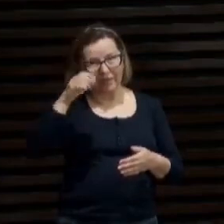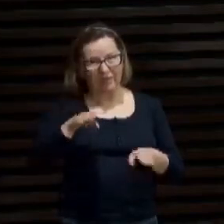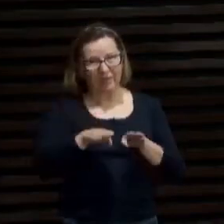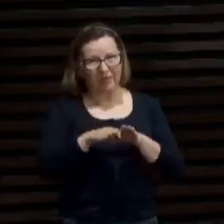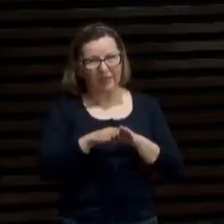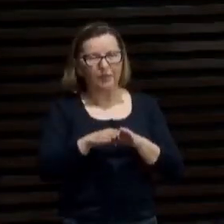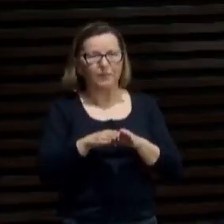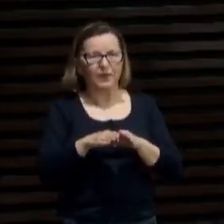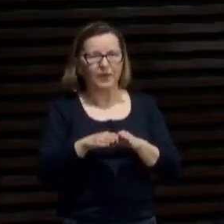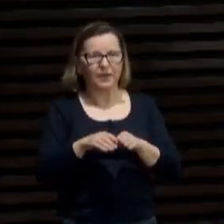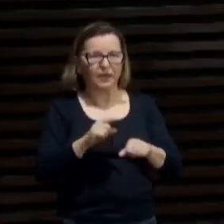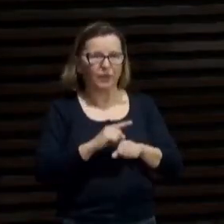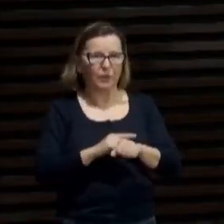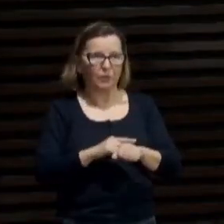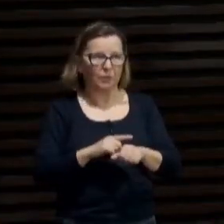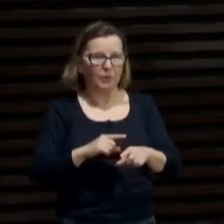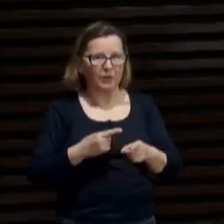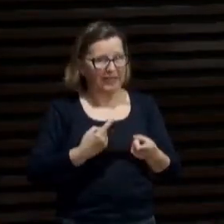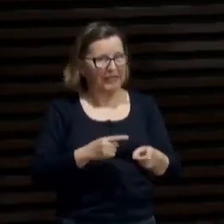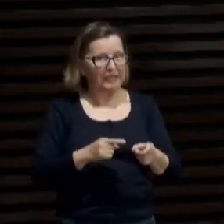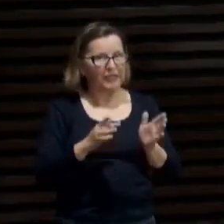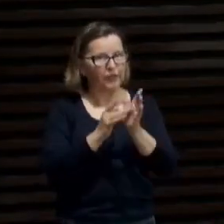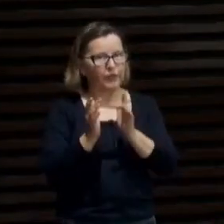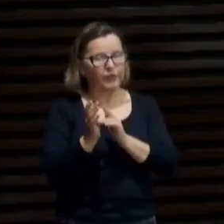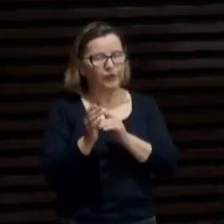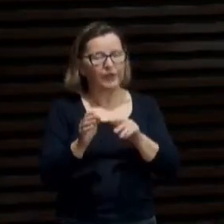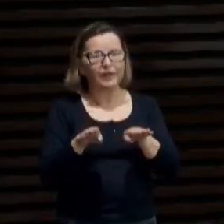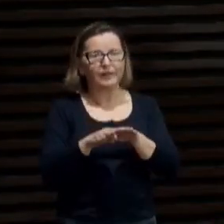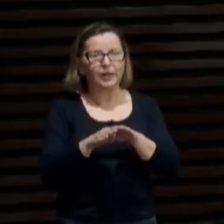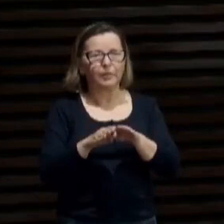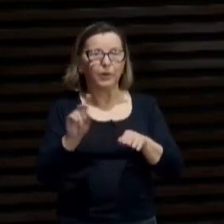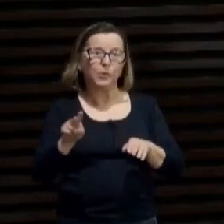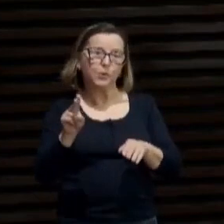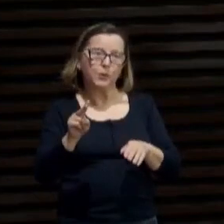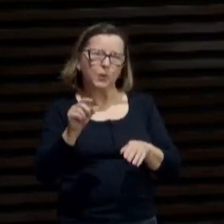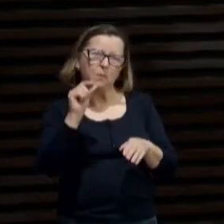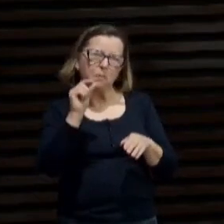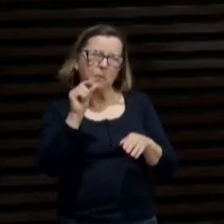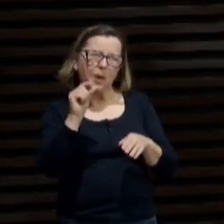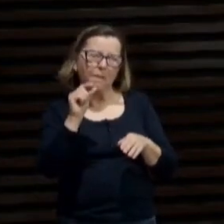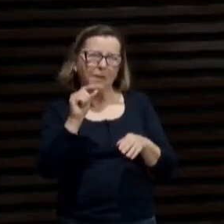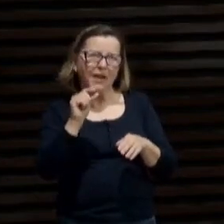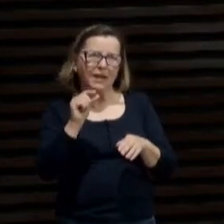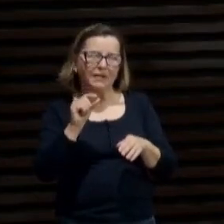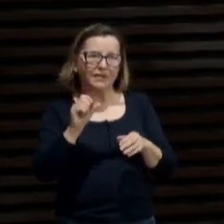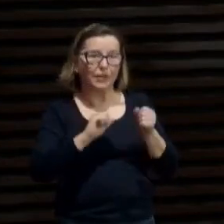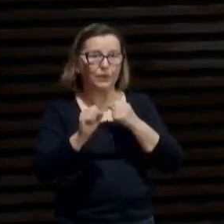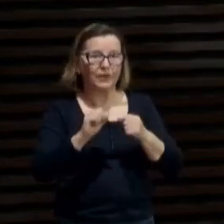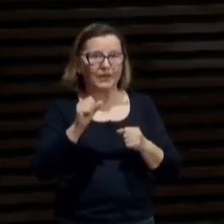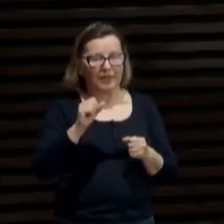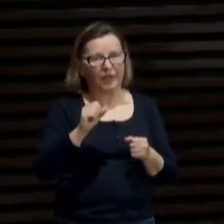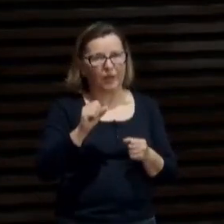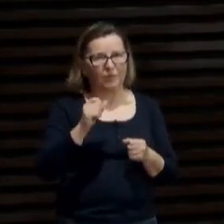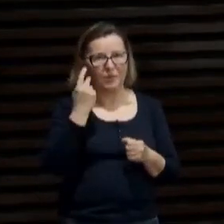você não tropeçar em nenhuma pedra. Então pula daqui. E sabe qual que é o sofisma de Satanás na igreja hoje?